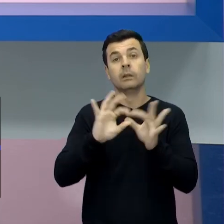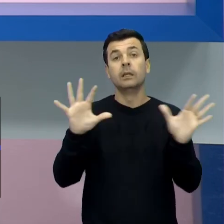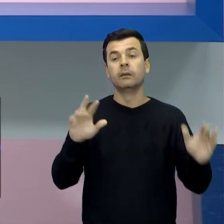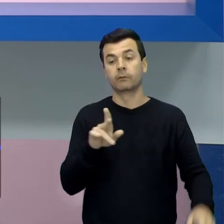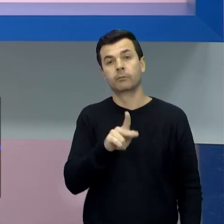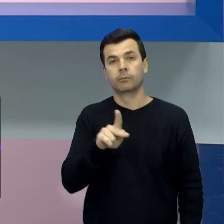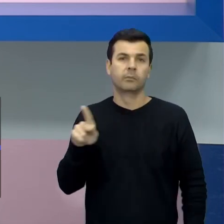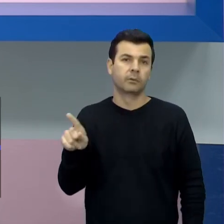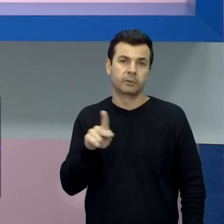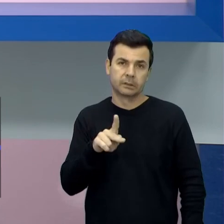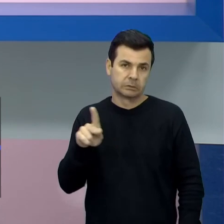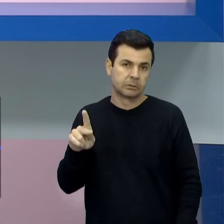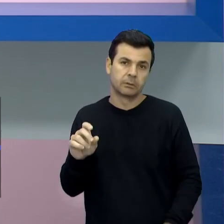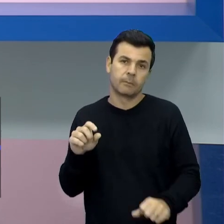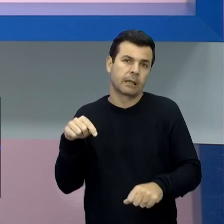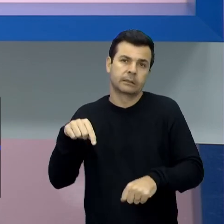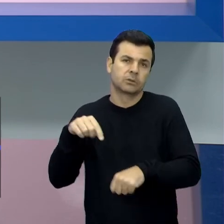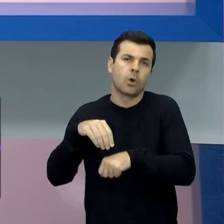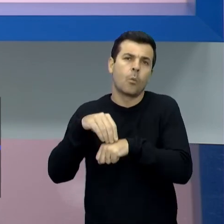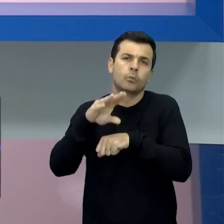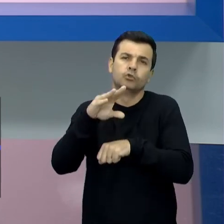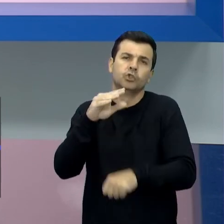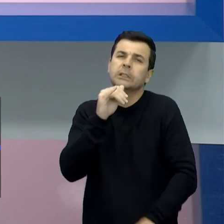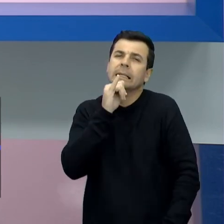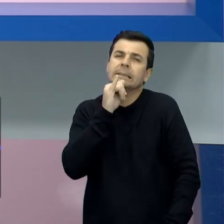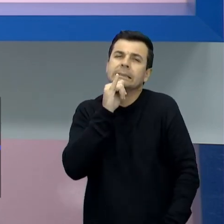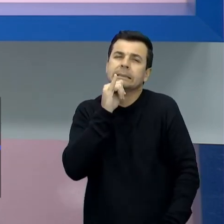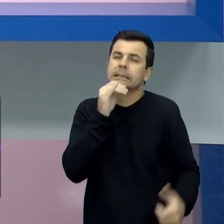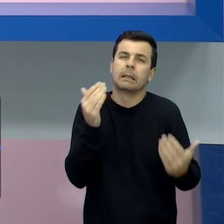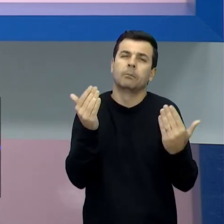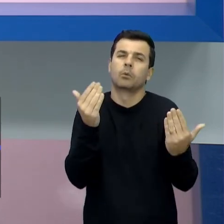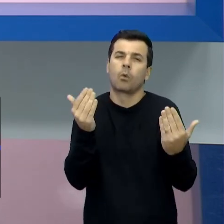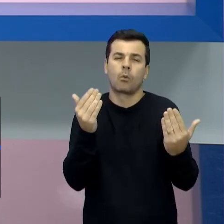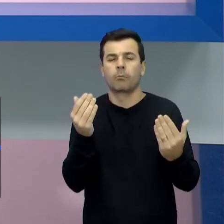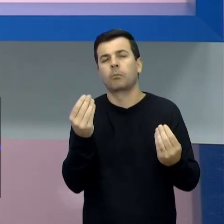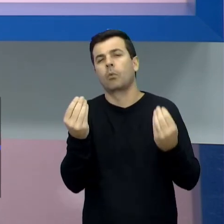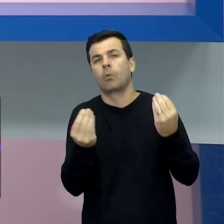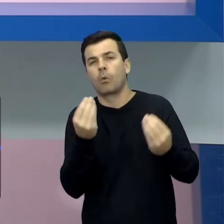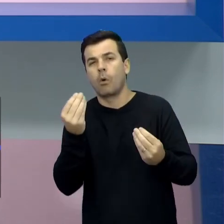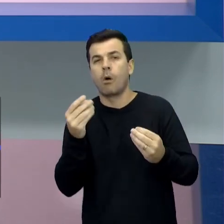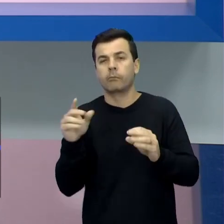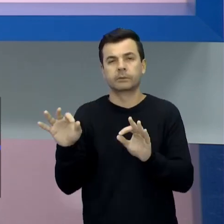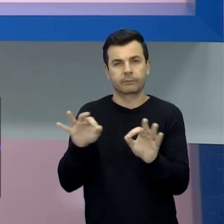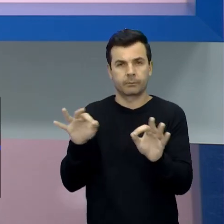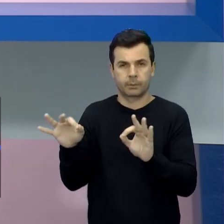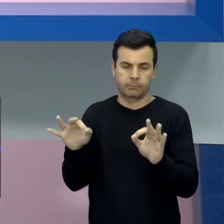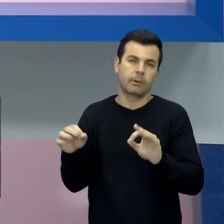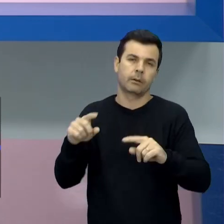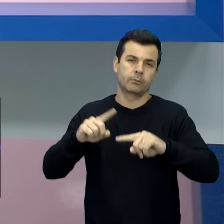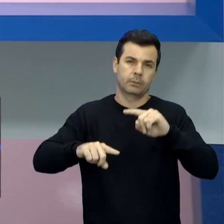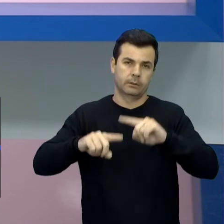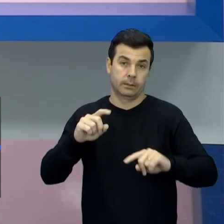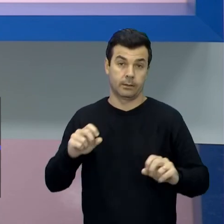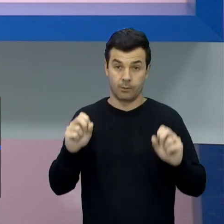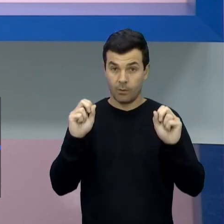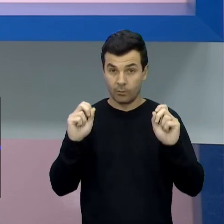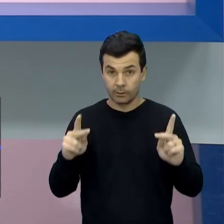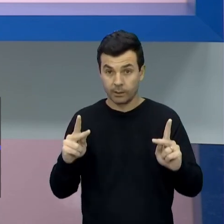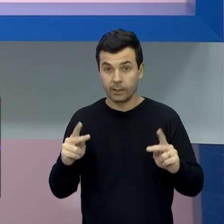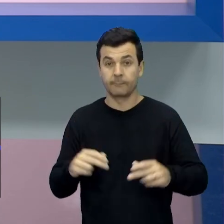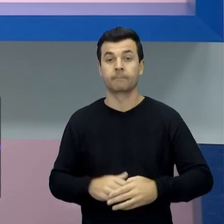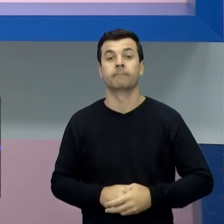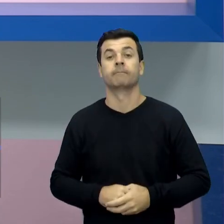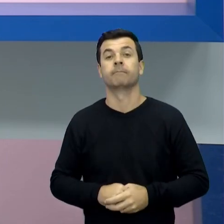né? Isso aqui é apenas um exemplo de como vocês podem trabalhar esse material, beleza? Então, vamos lá